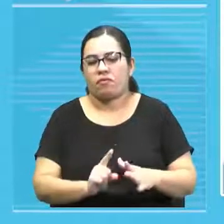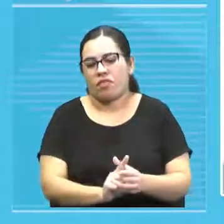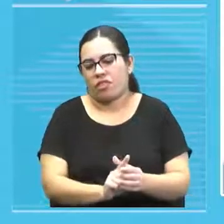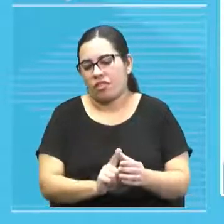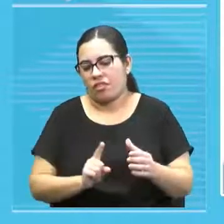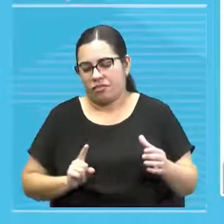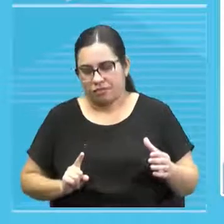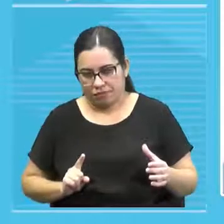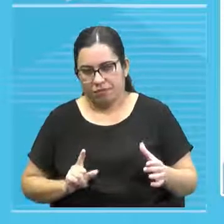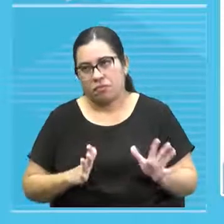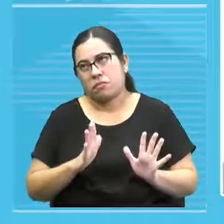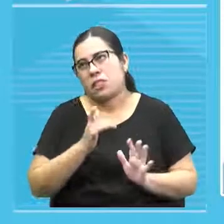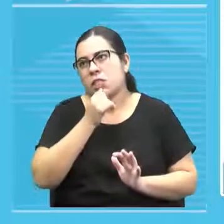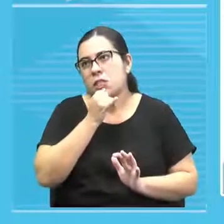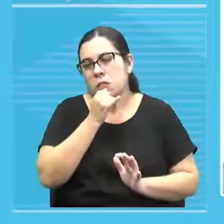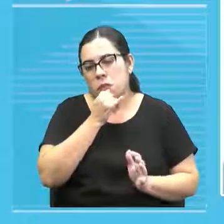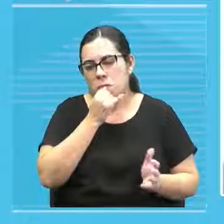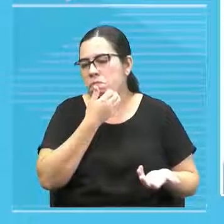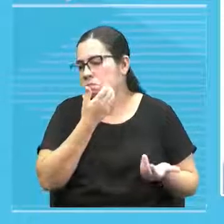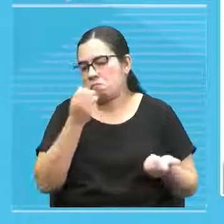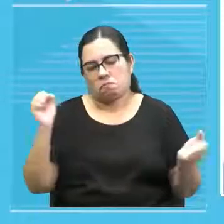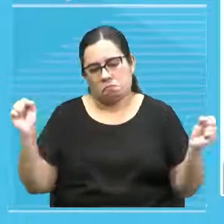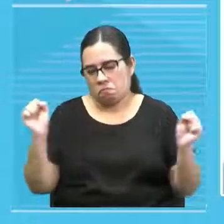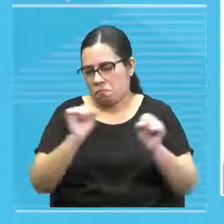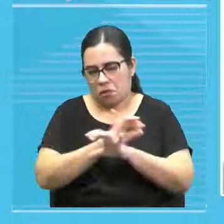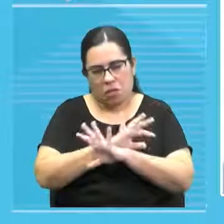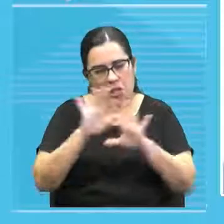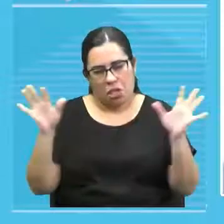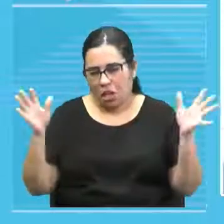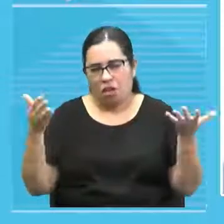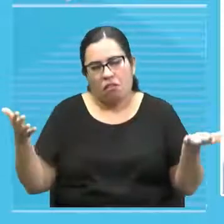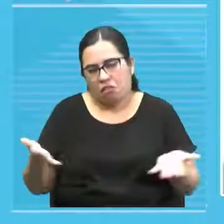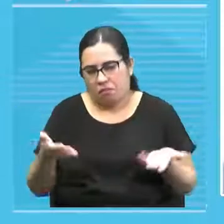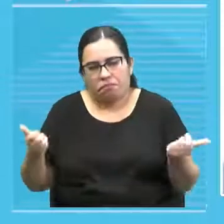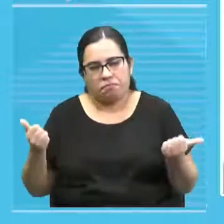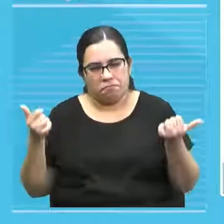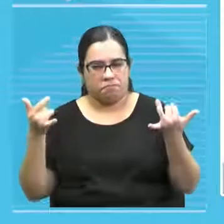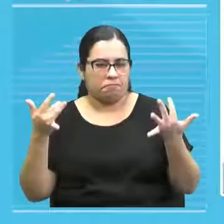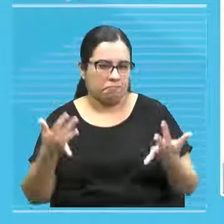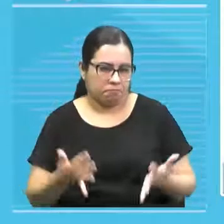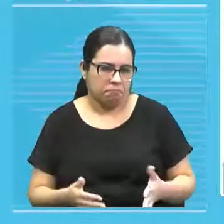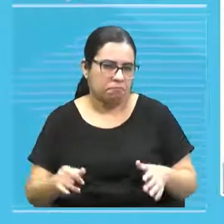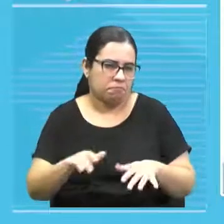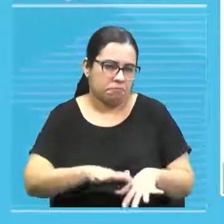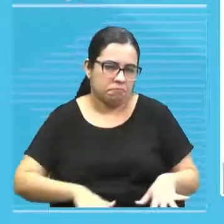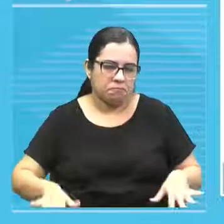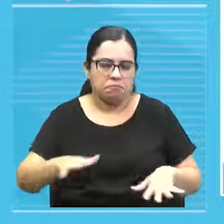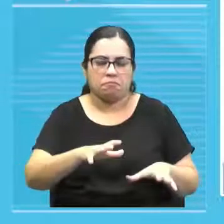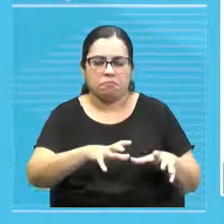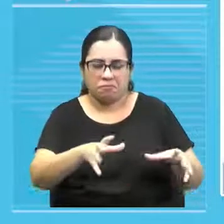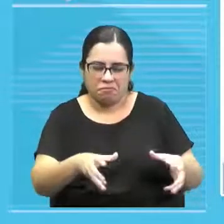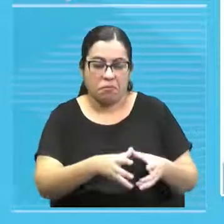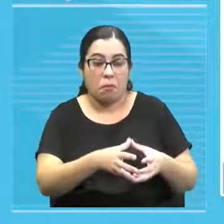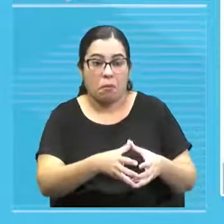vocês querem que eu dei um exemplo muito claro de disso aqui dessa um dos países que eu acabei de dar para